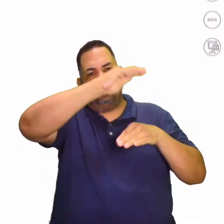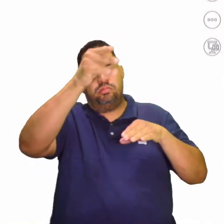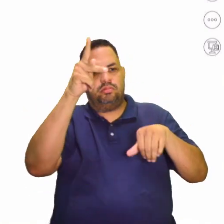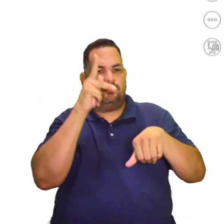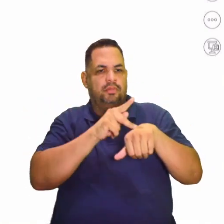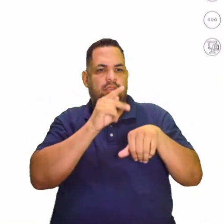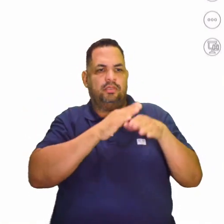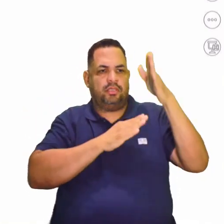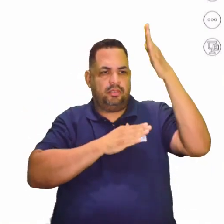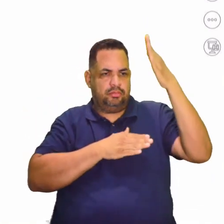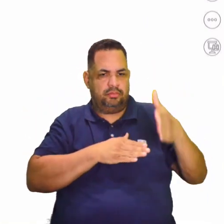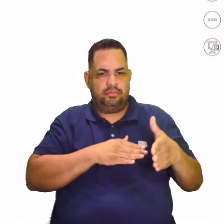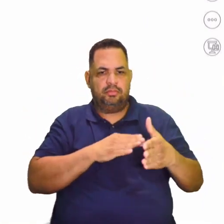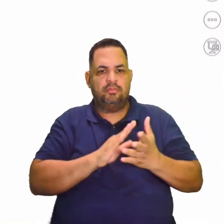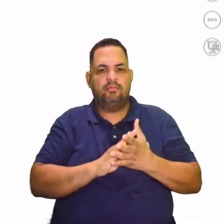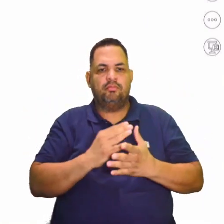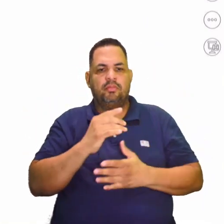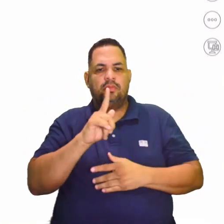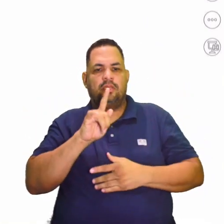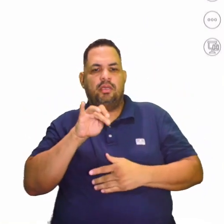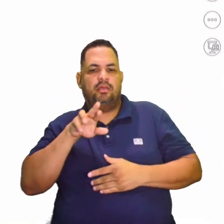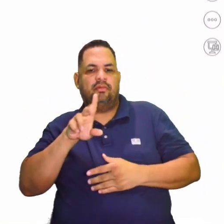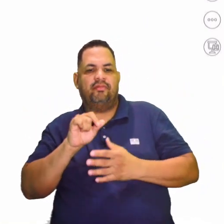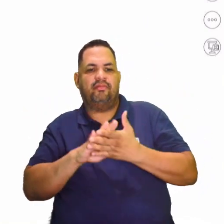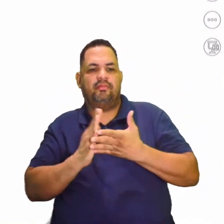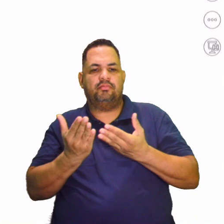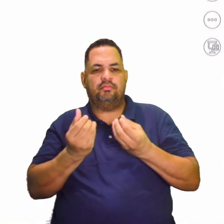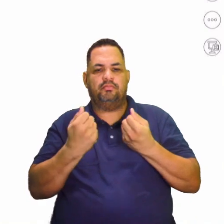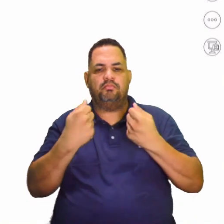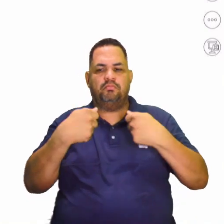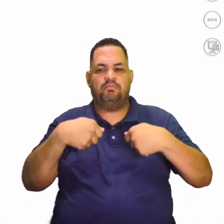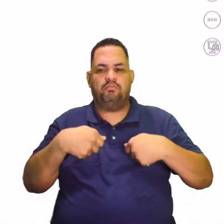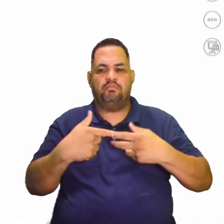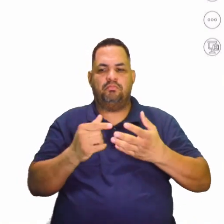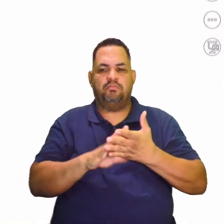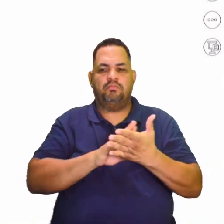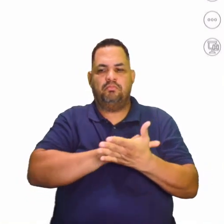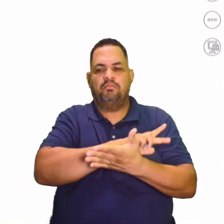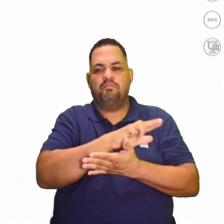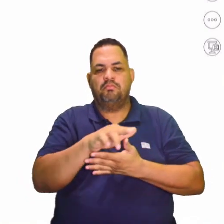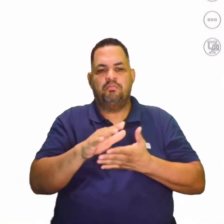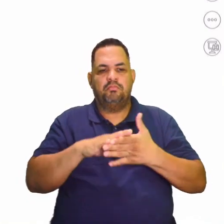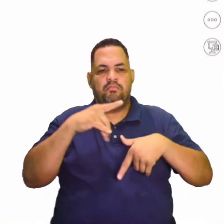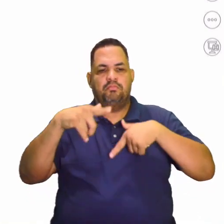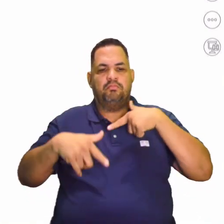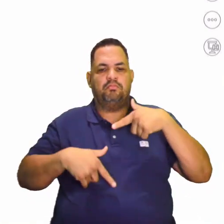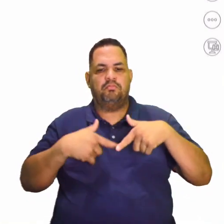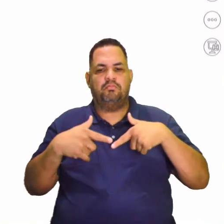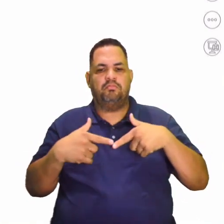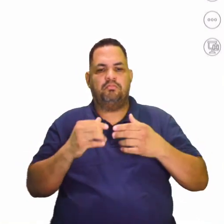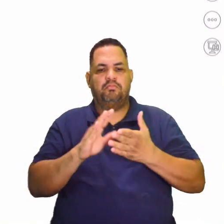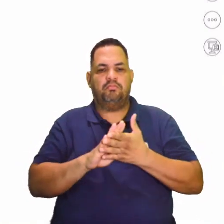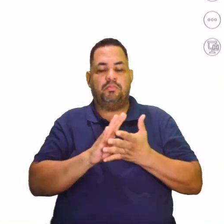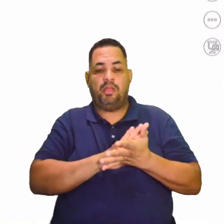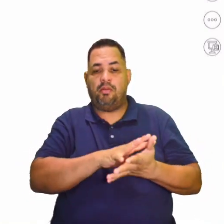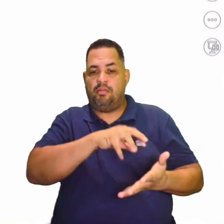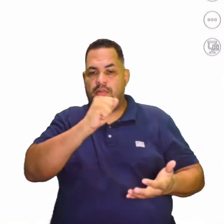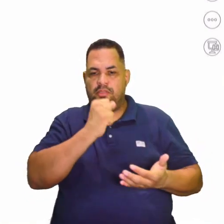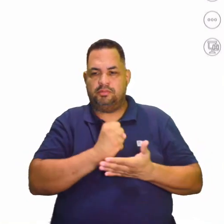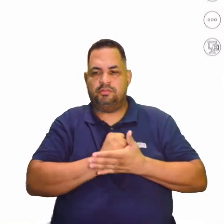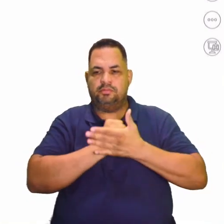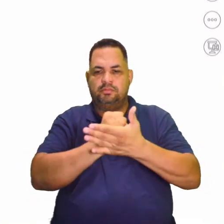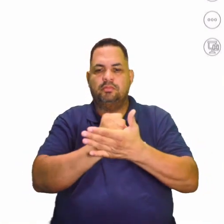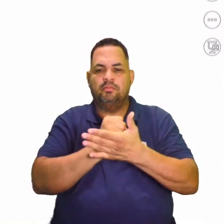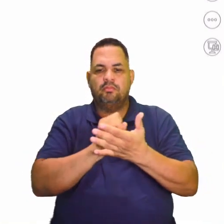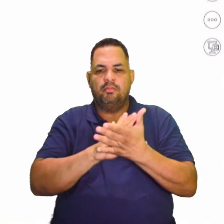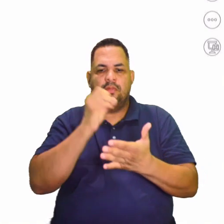em paredes. A gravura é uma linguagem artística que permite múltiplas reproduções, né, por uma matriz, como se